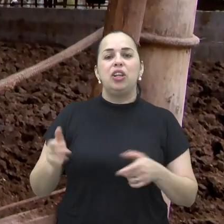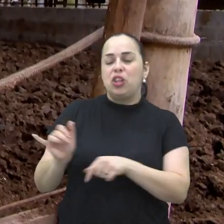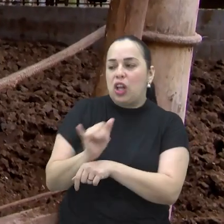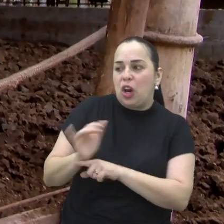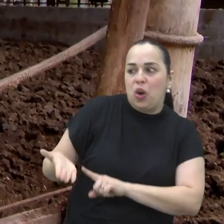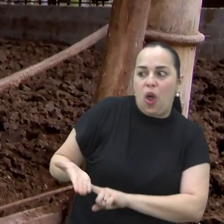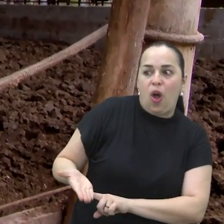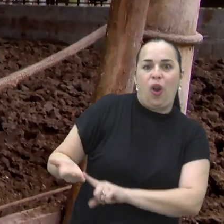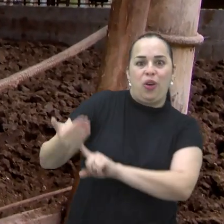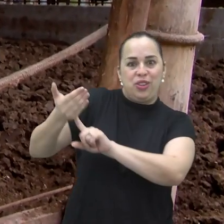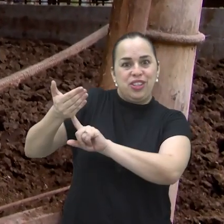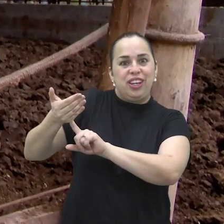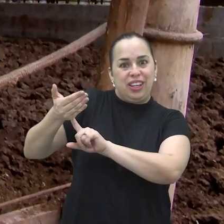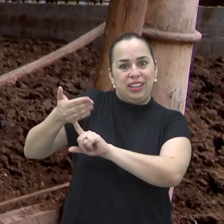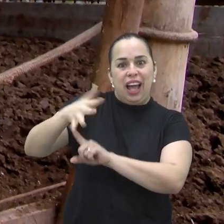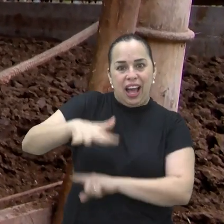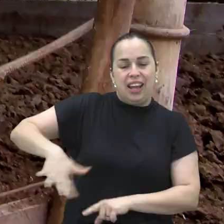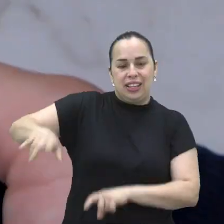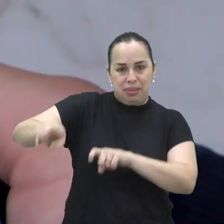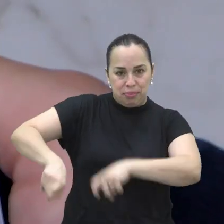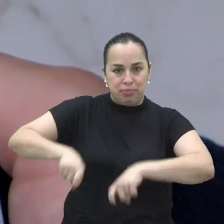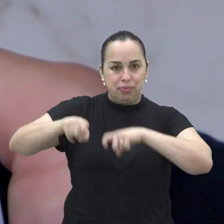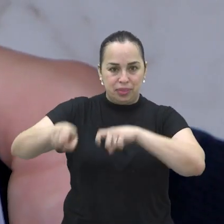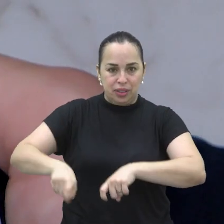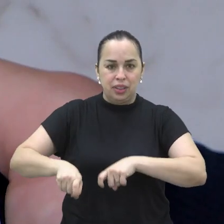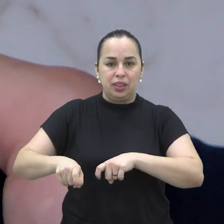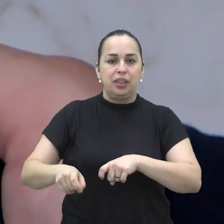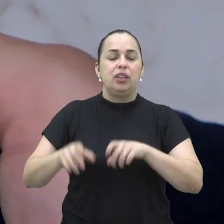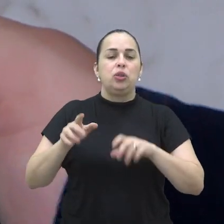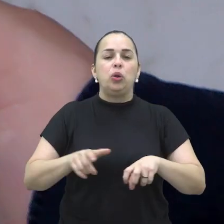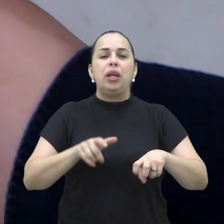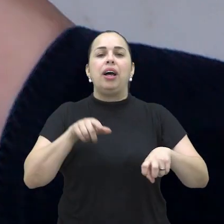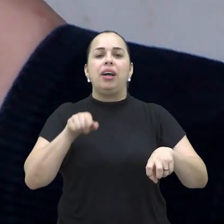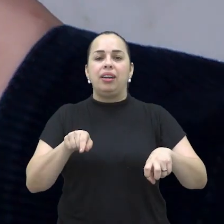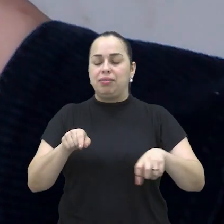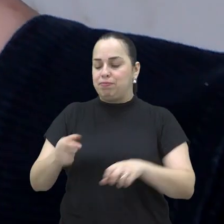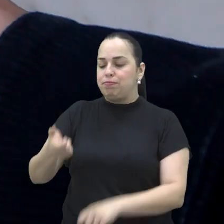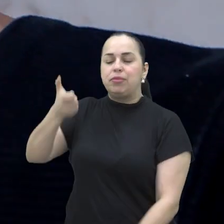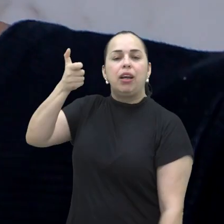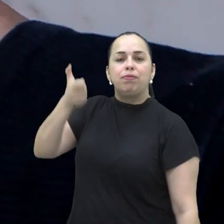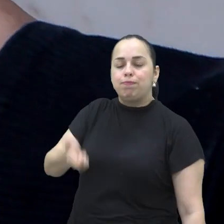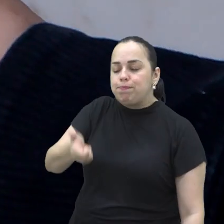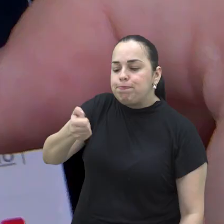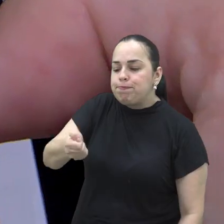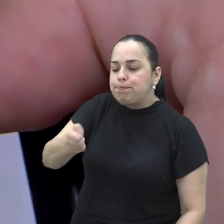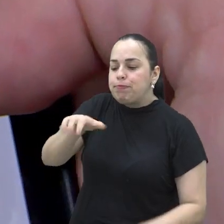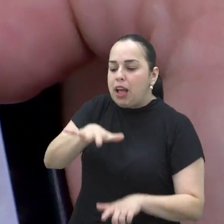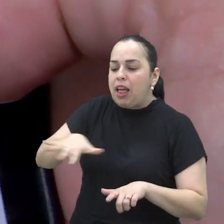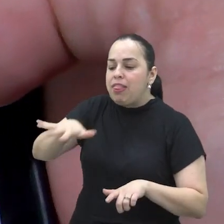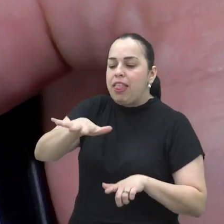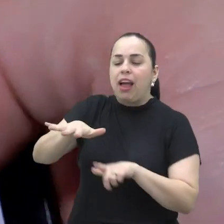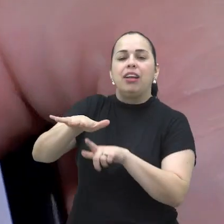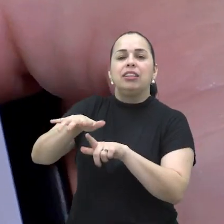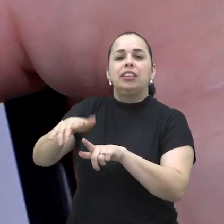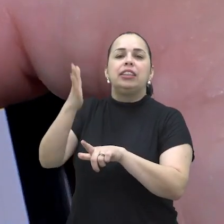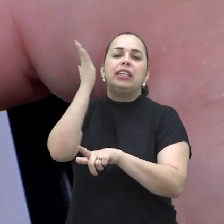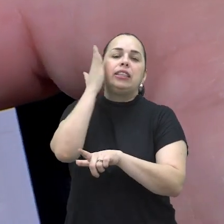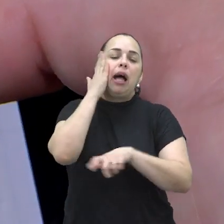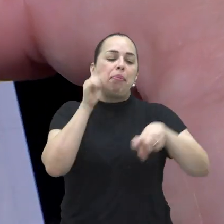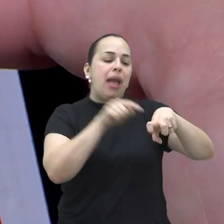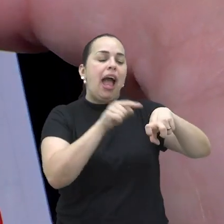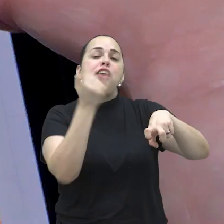de recursos tecnológicos na agropecuária. Hoje, todo o histórico do animal está na palma da mão. Além de otimizar